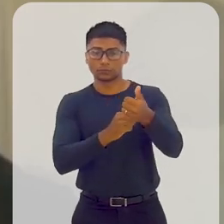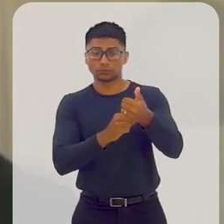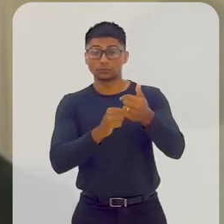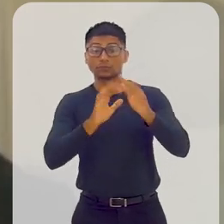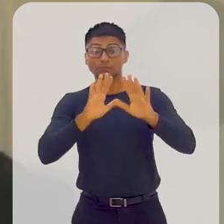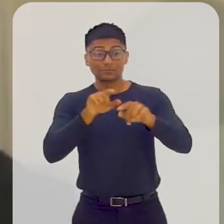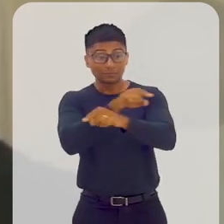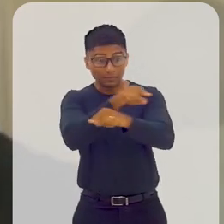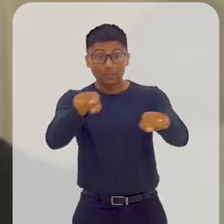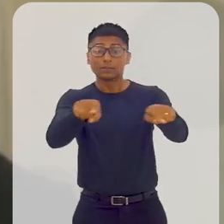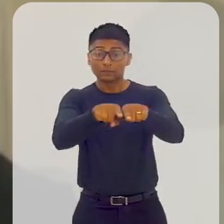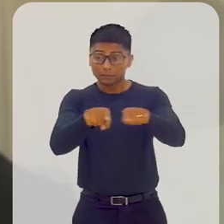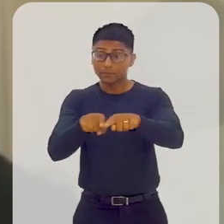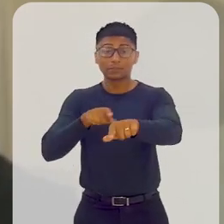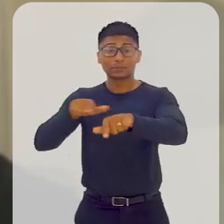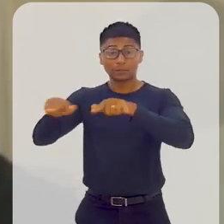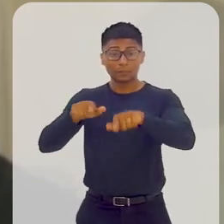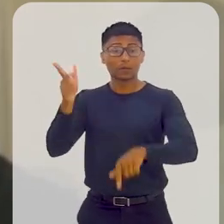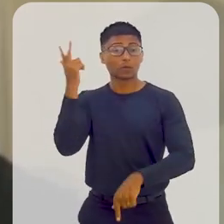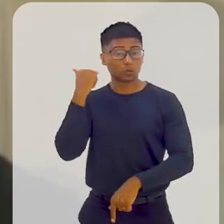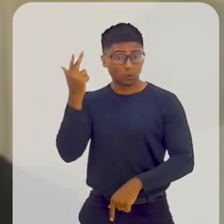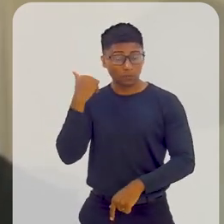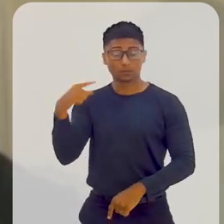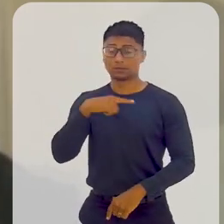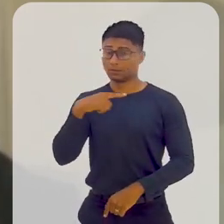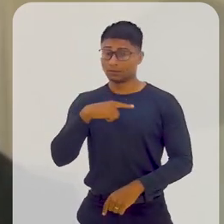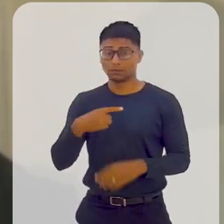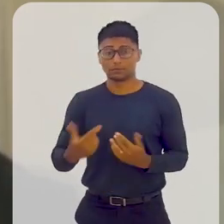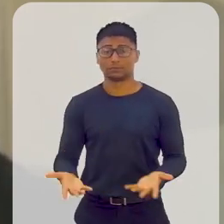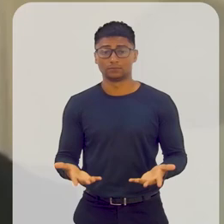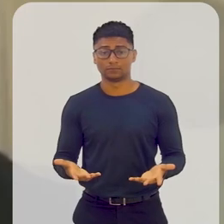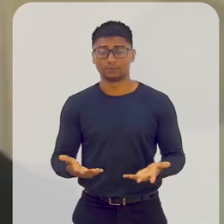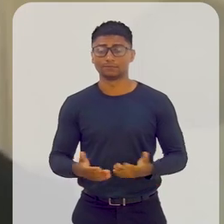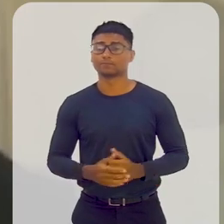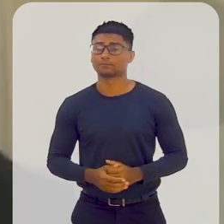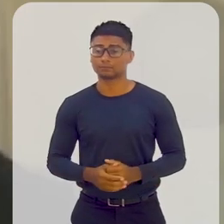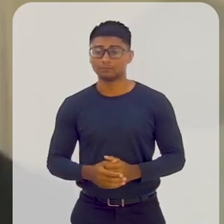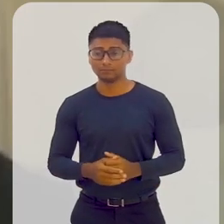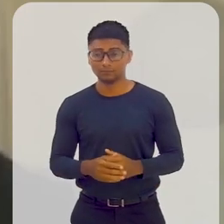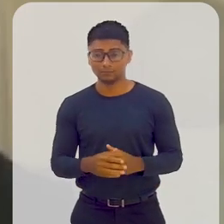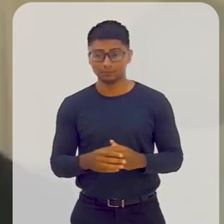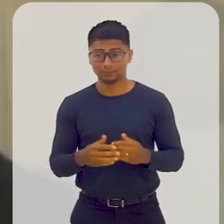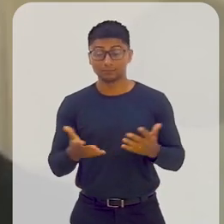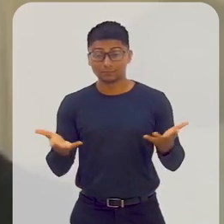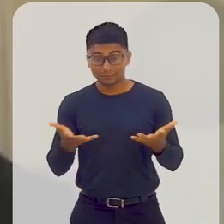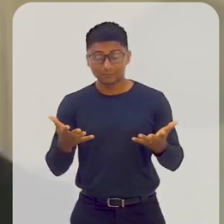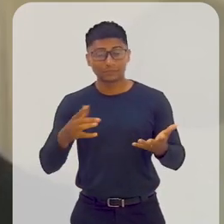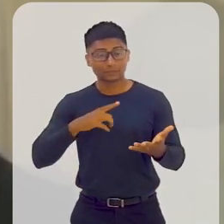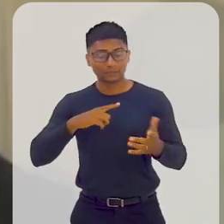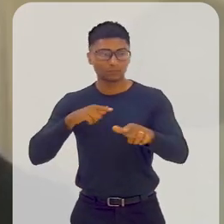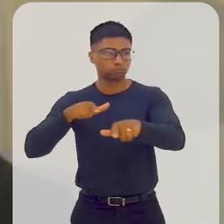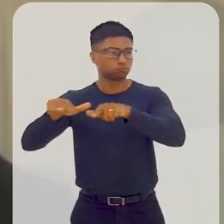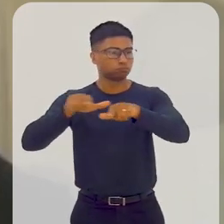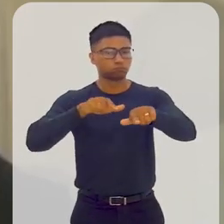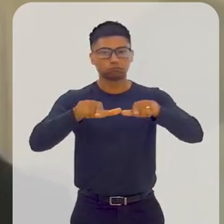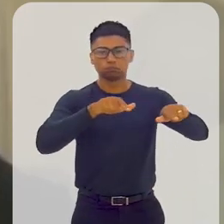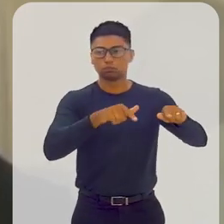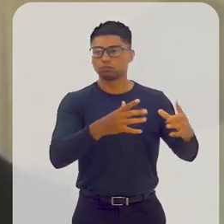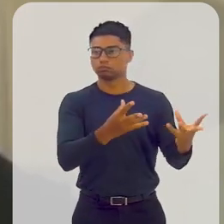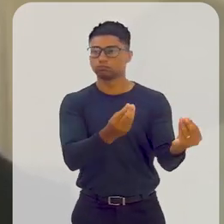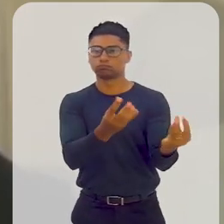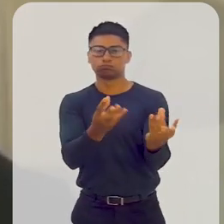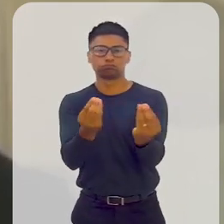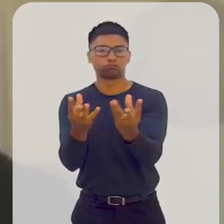Eles têm suas clínicas, têm seus deveres, né, a serem cumpridos. Então, tem muito serviço, muita